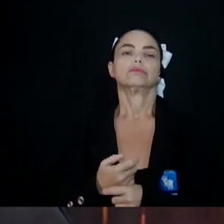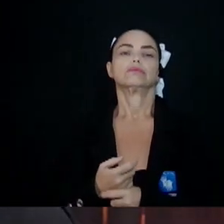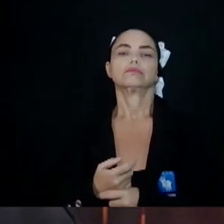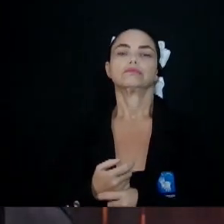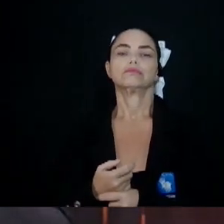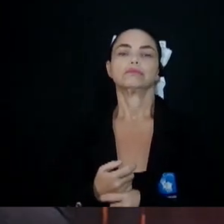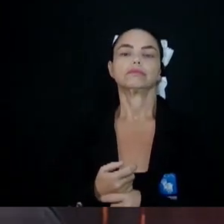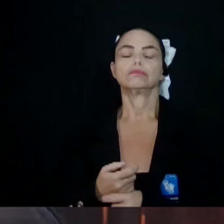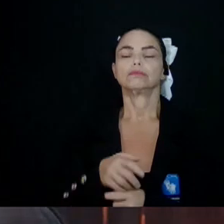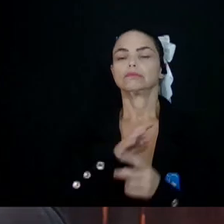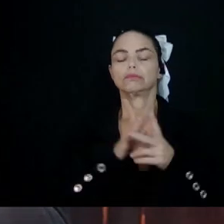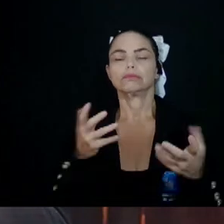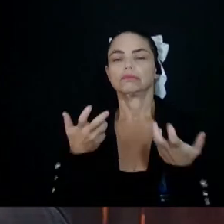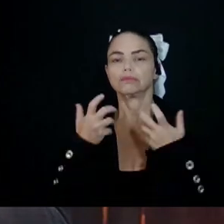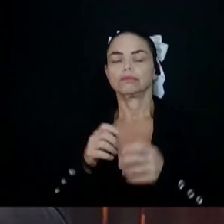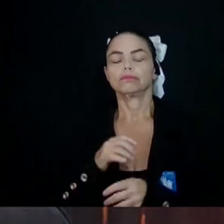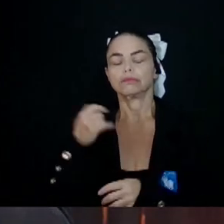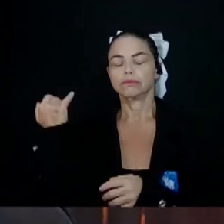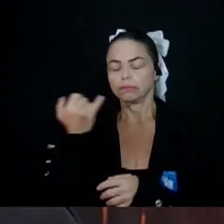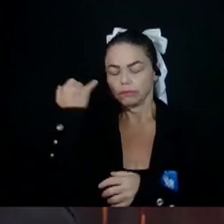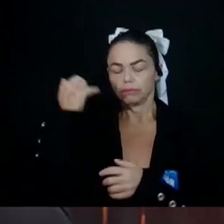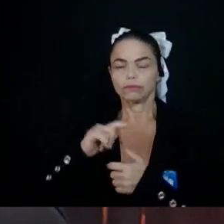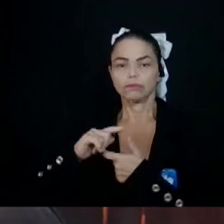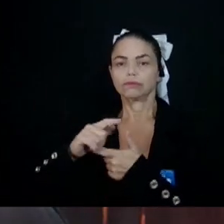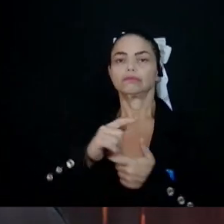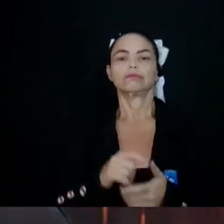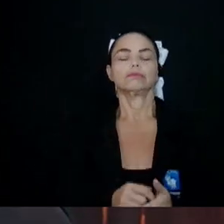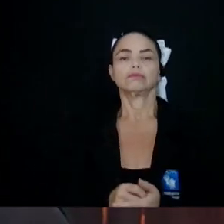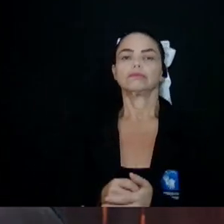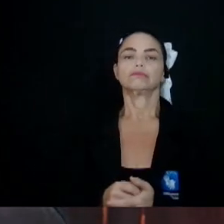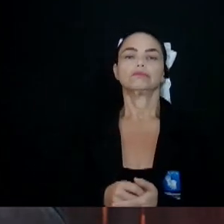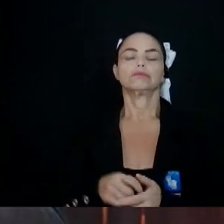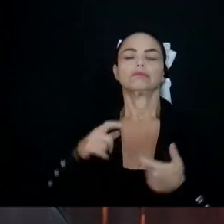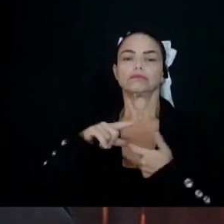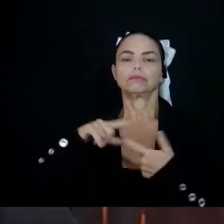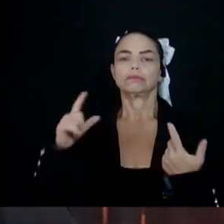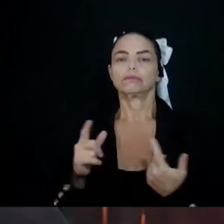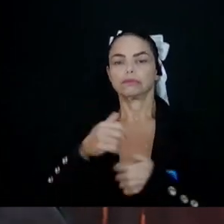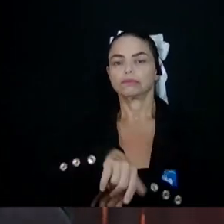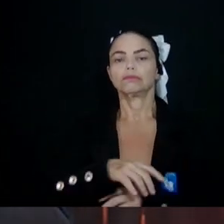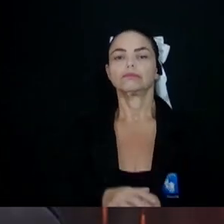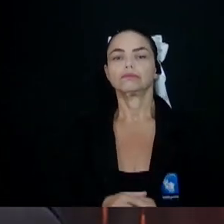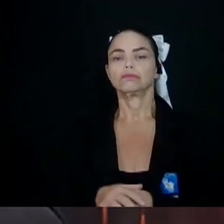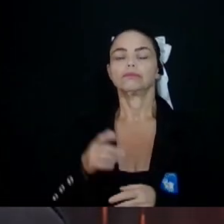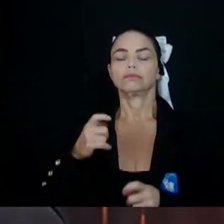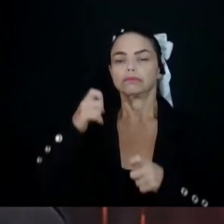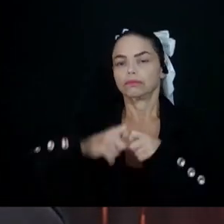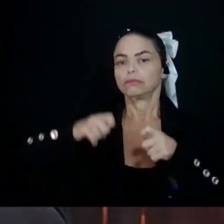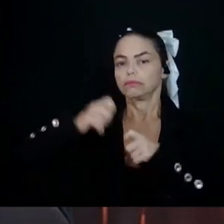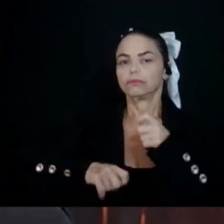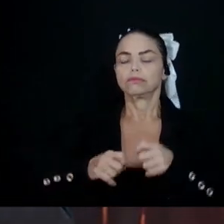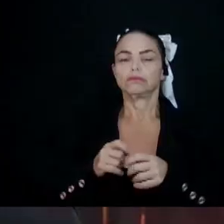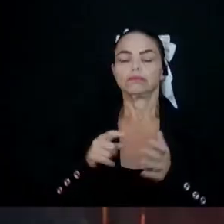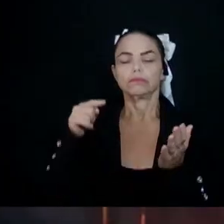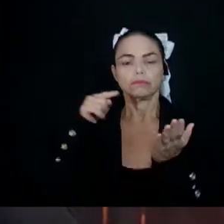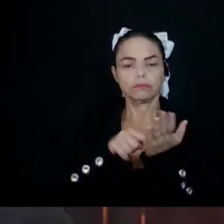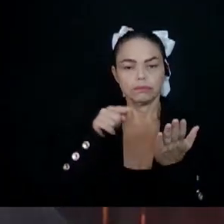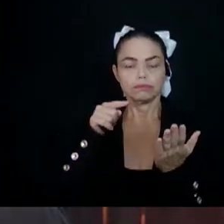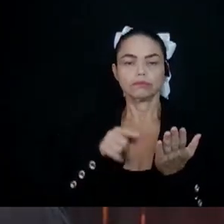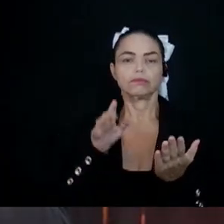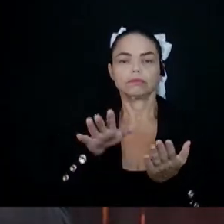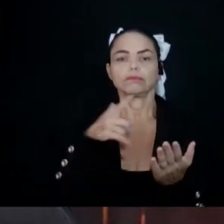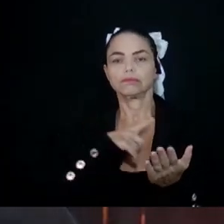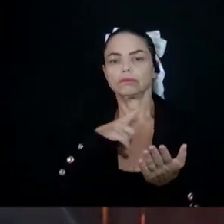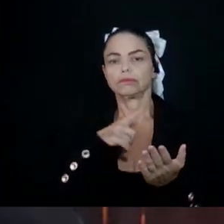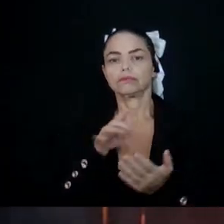O exemplo mais clássico é que a gente sabe, sites de conteúdo adulto, conteúdo pornográfico, bastava você clicar no botão e falar, não, eu tenho